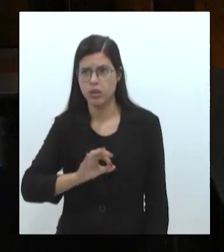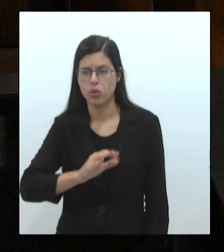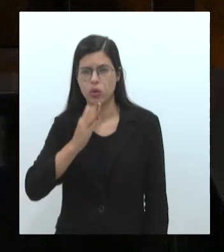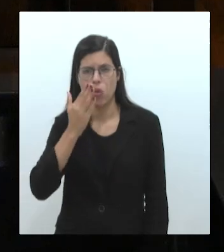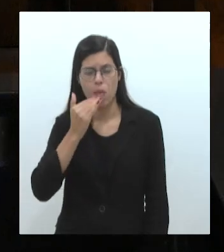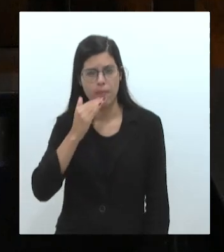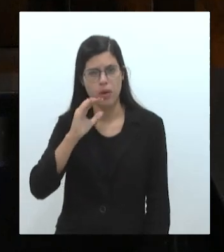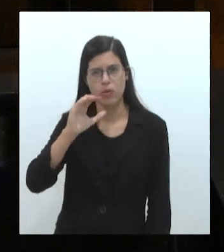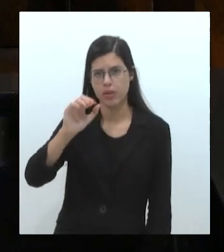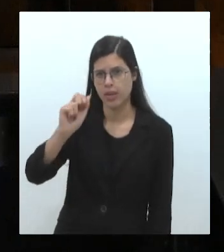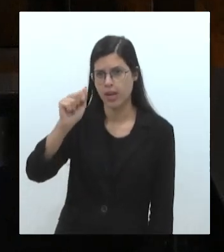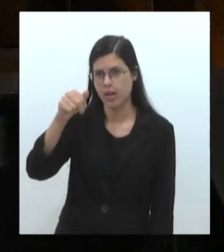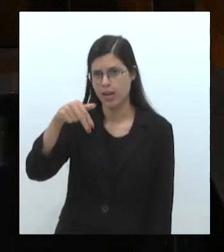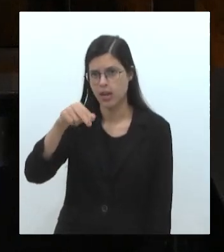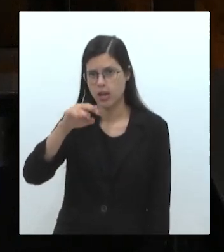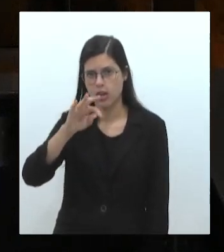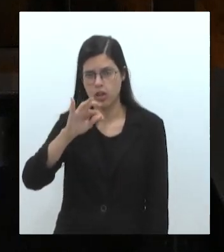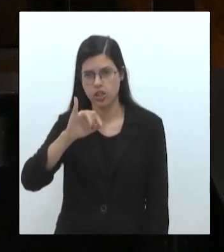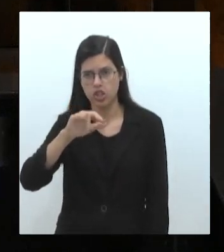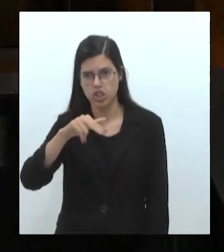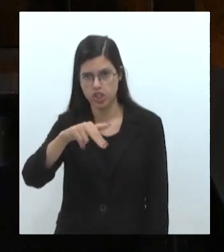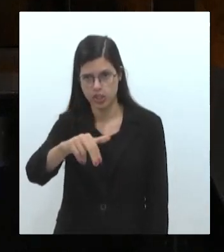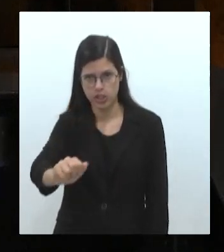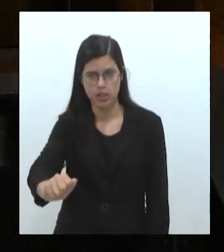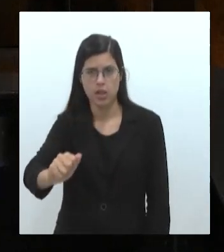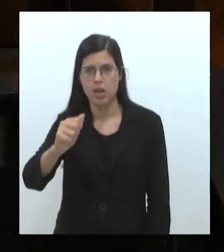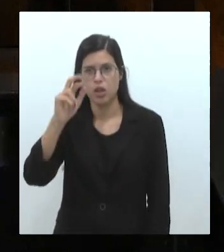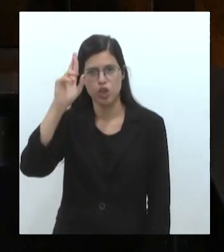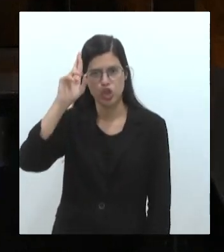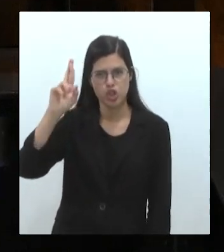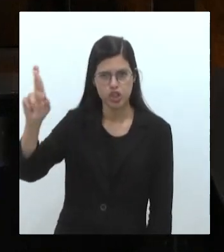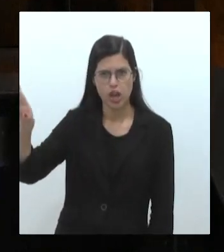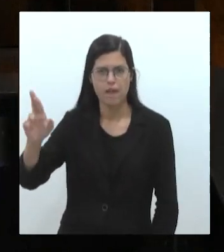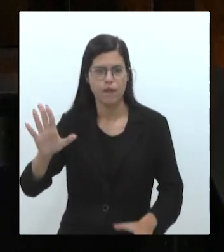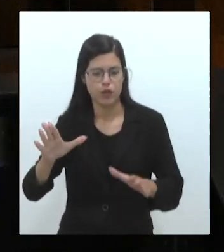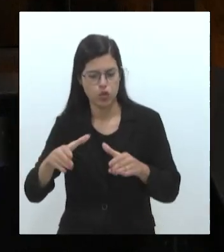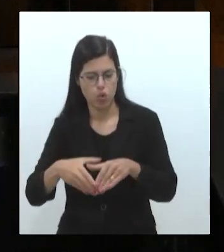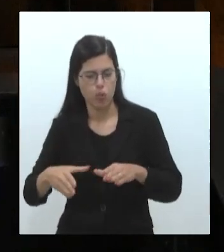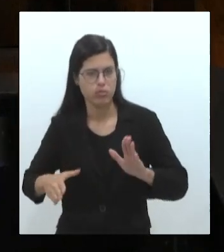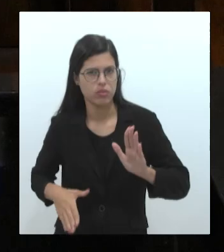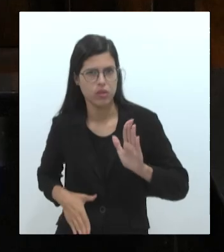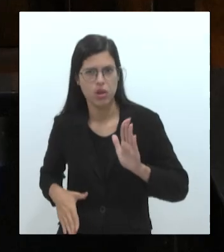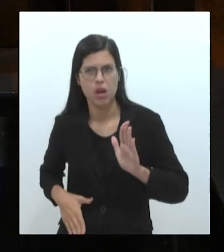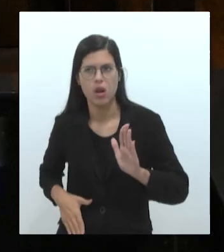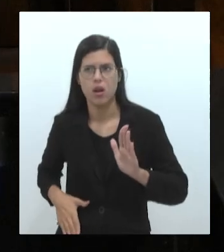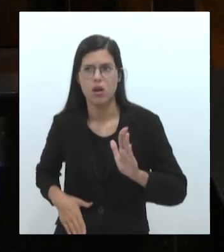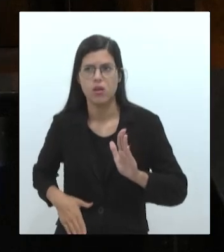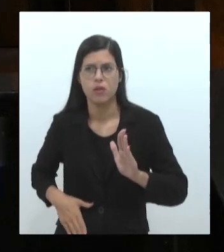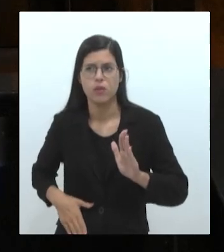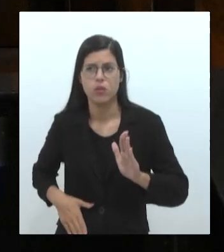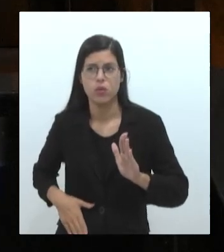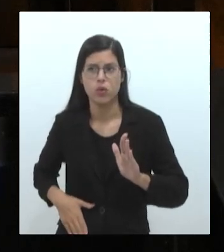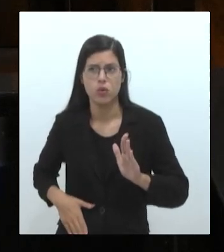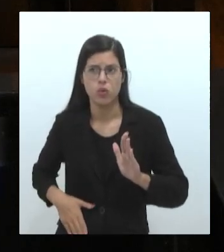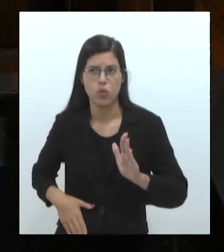facções, grandes figuras, pessoas que tinham condições, tendo em vista que a inflação nessas